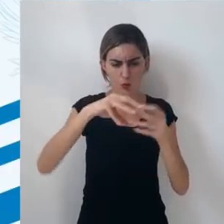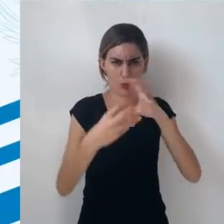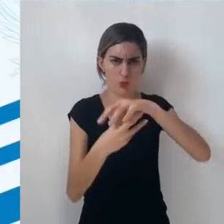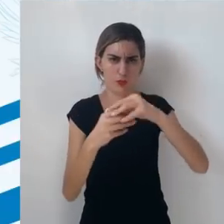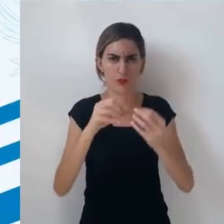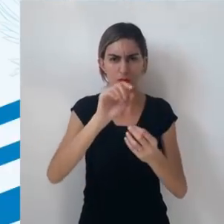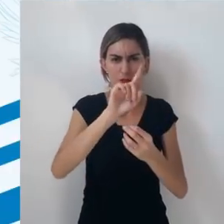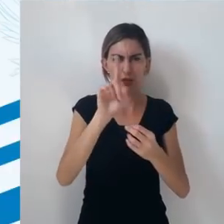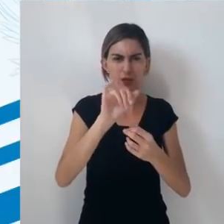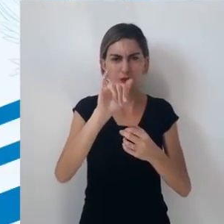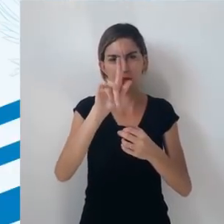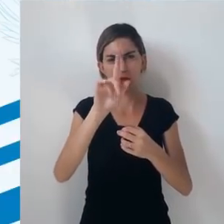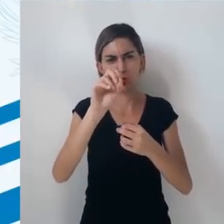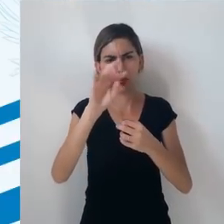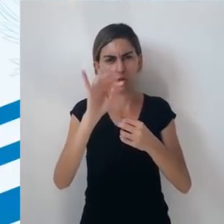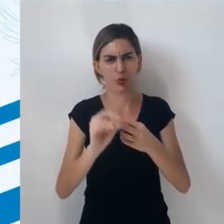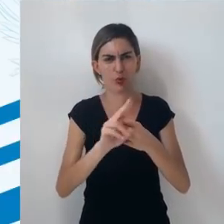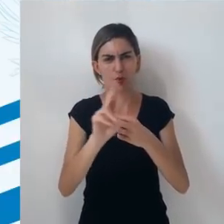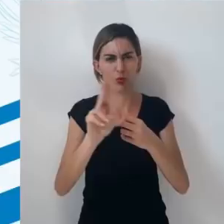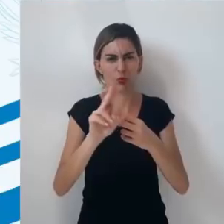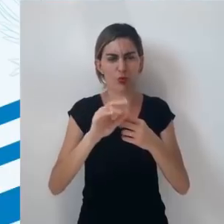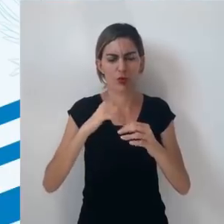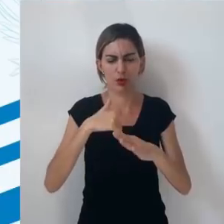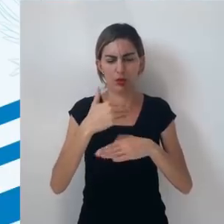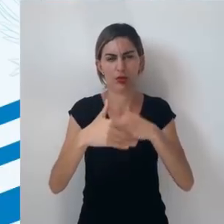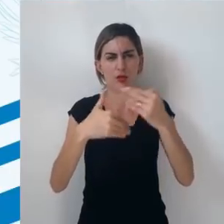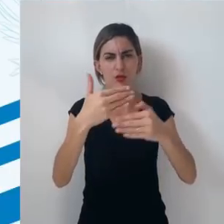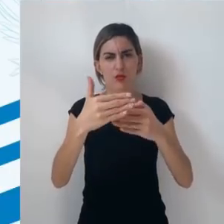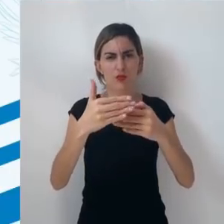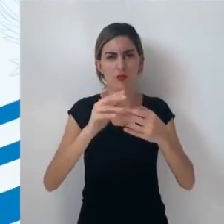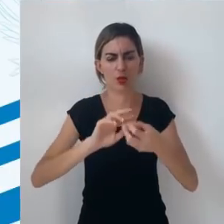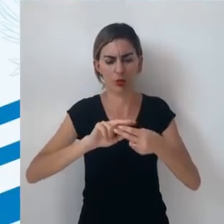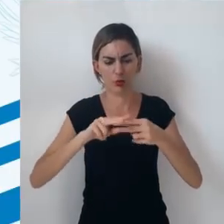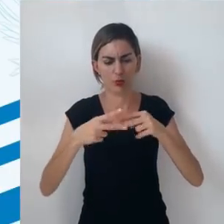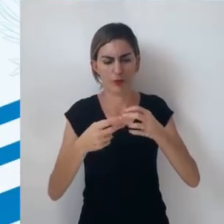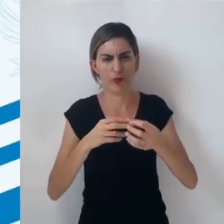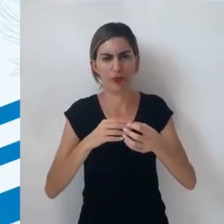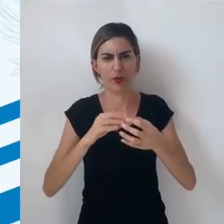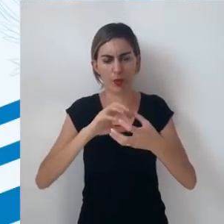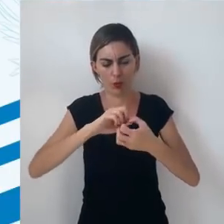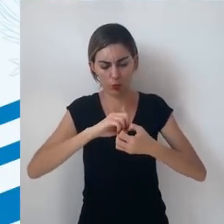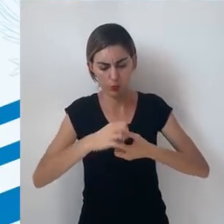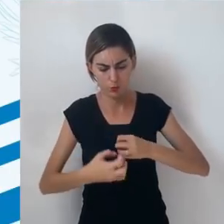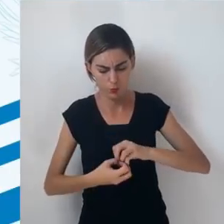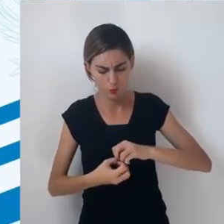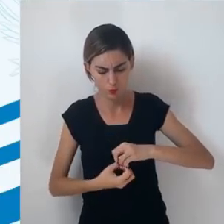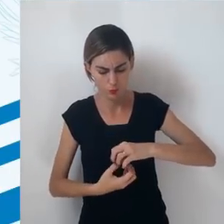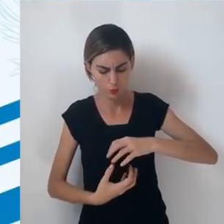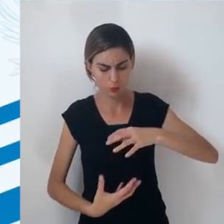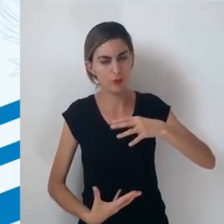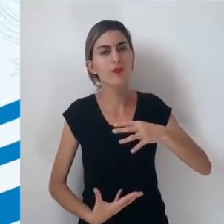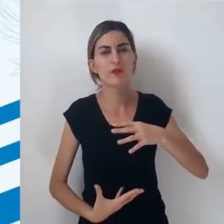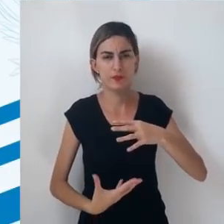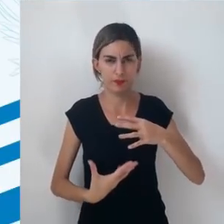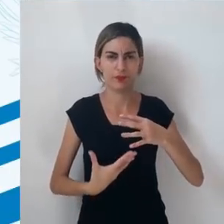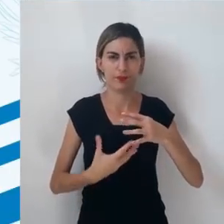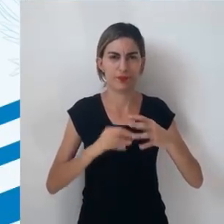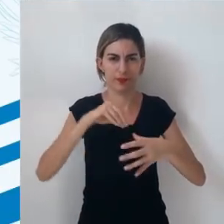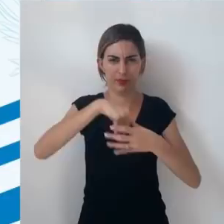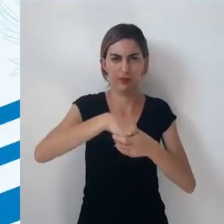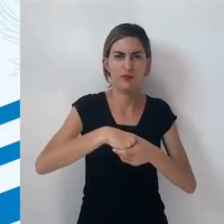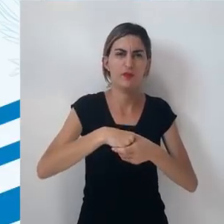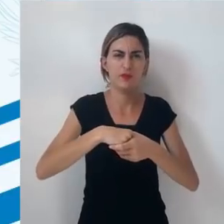vai passar, a gente chama isso daí de desenvolvimento embrionário. Os anexos, que